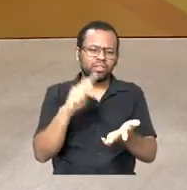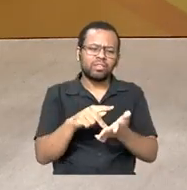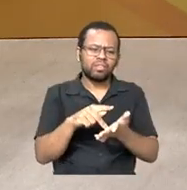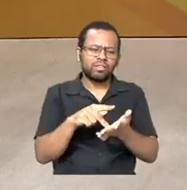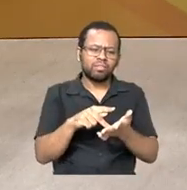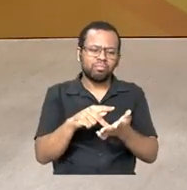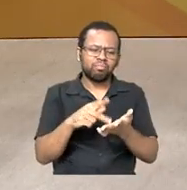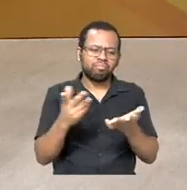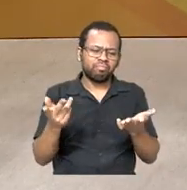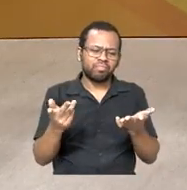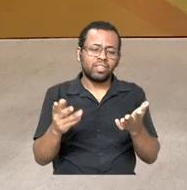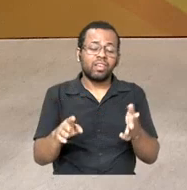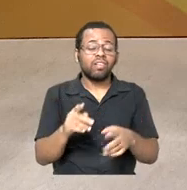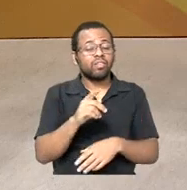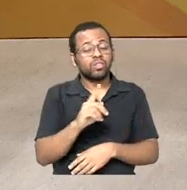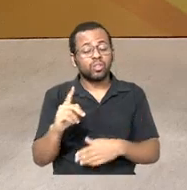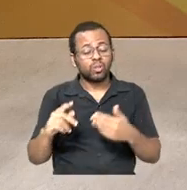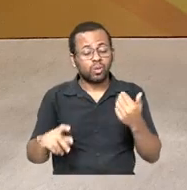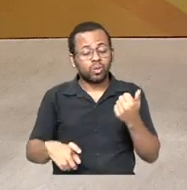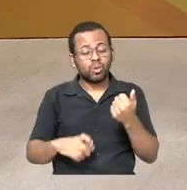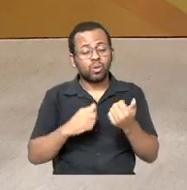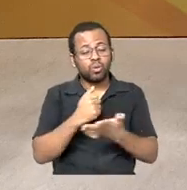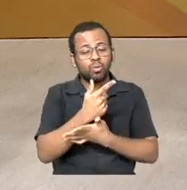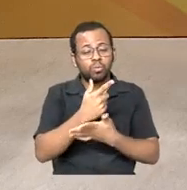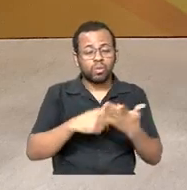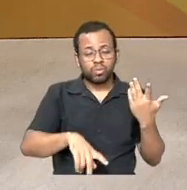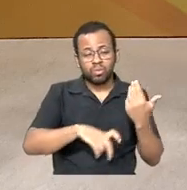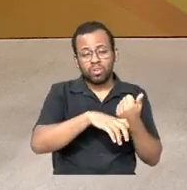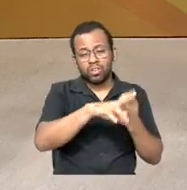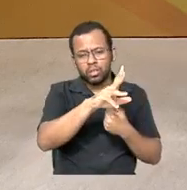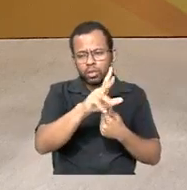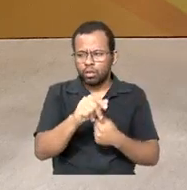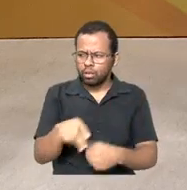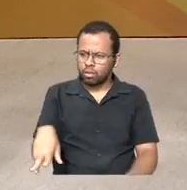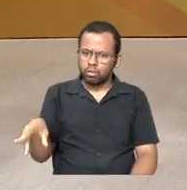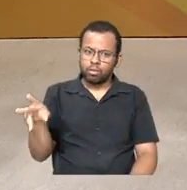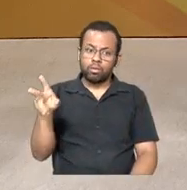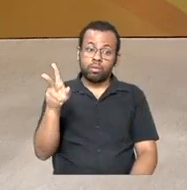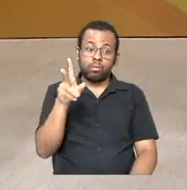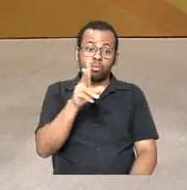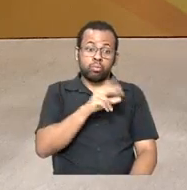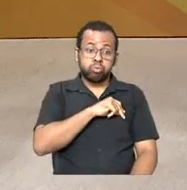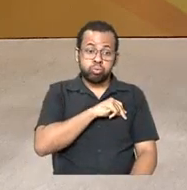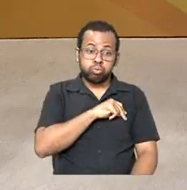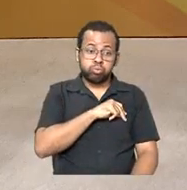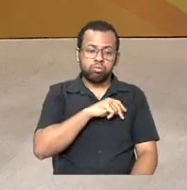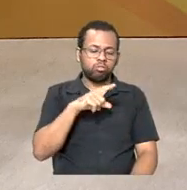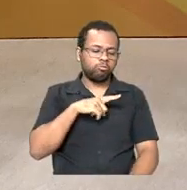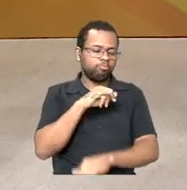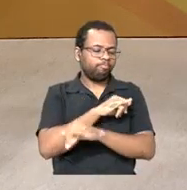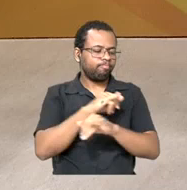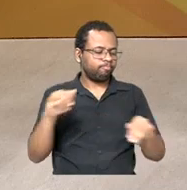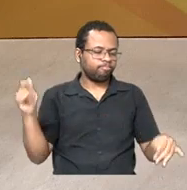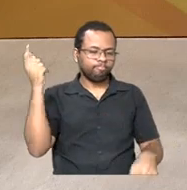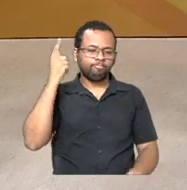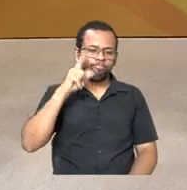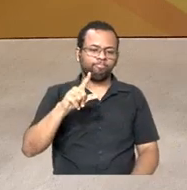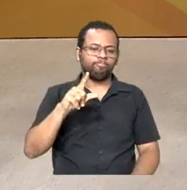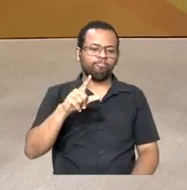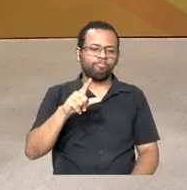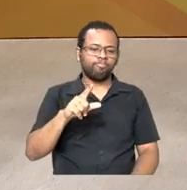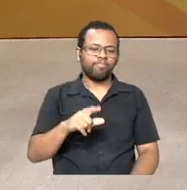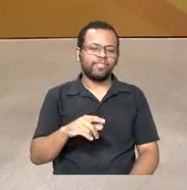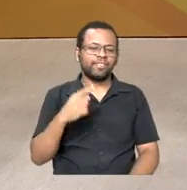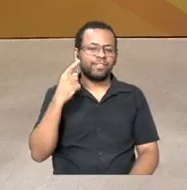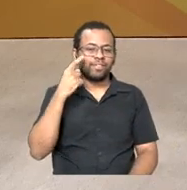E aí você vai adquirir o cajucap Quando menos imagina recebe a notícia de ser contemplada então